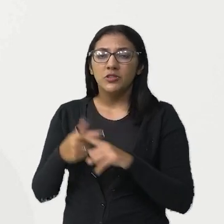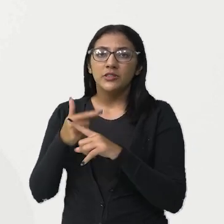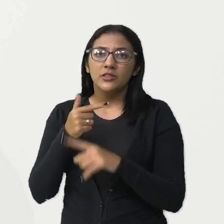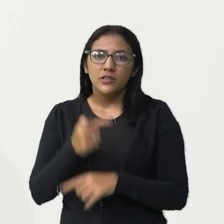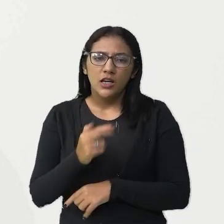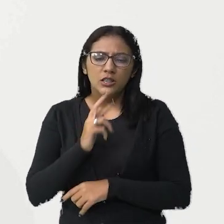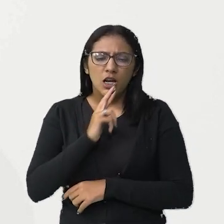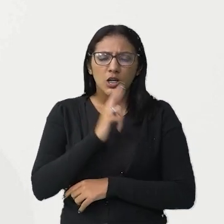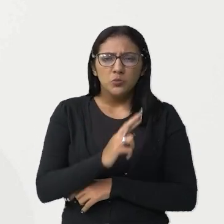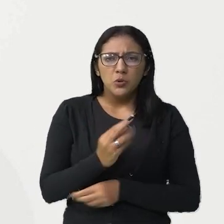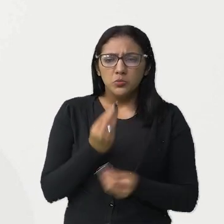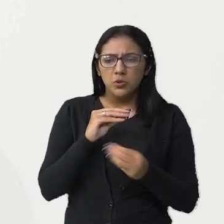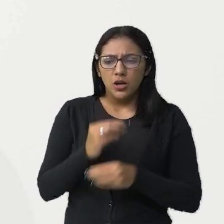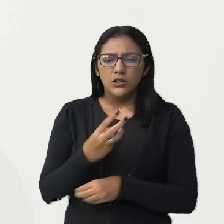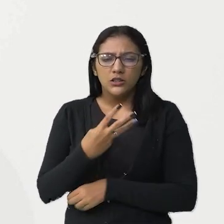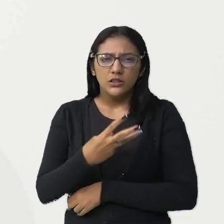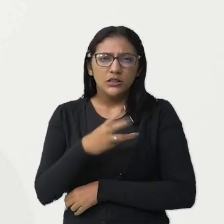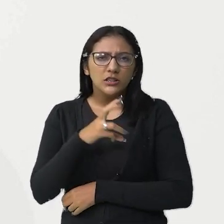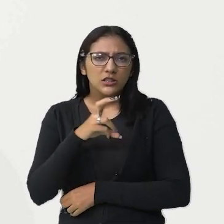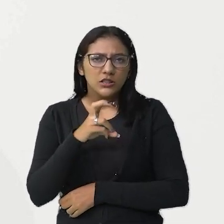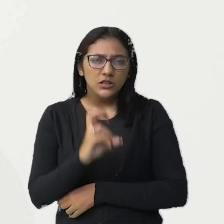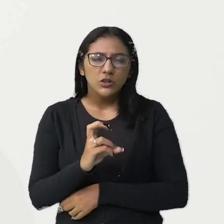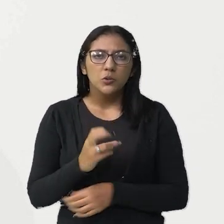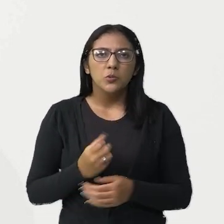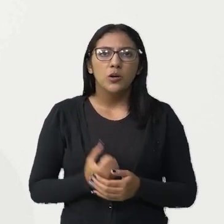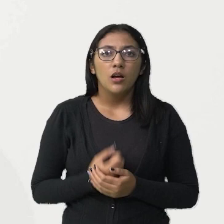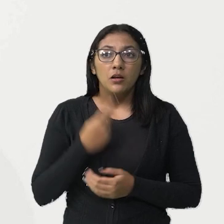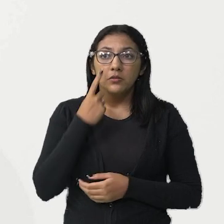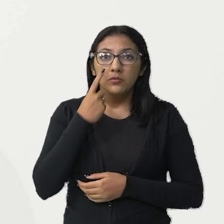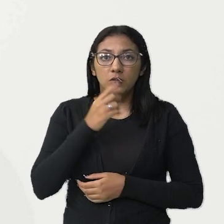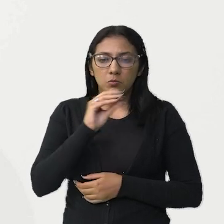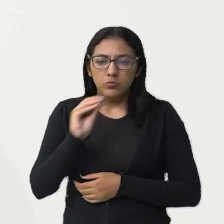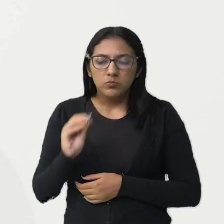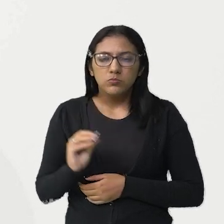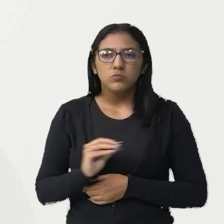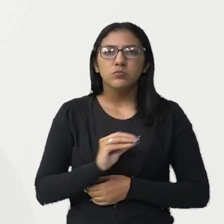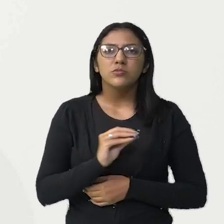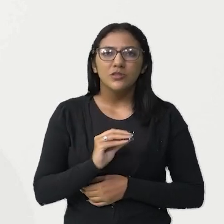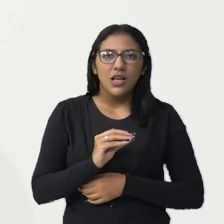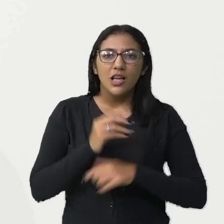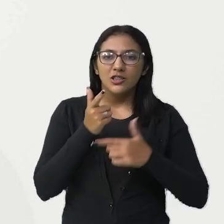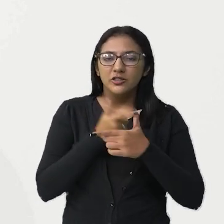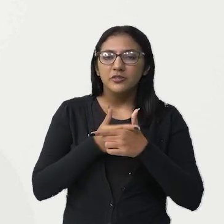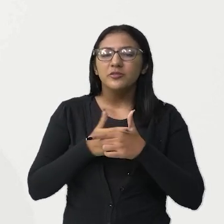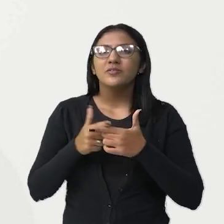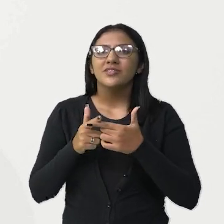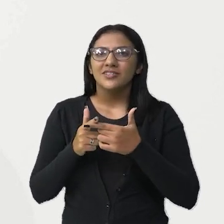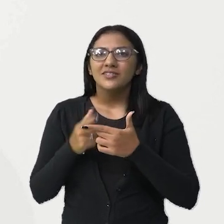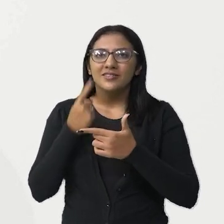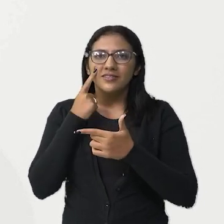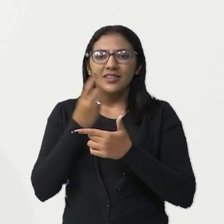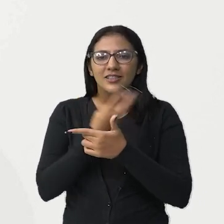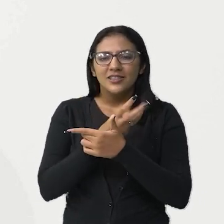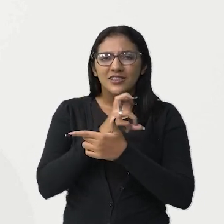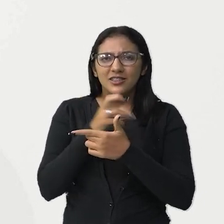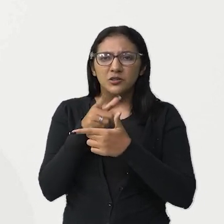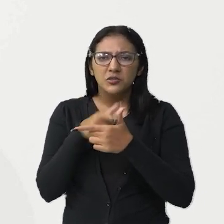vezes 7 resultou em 35, né? E o 3 vai para o segundo membro dividindo. Essa divisão aí,